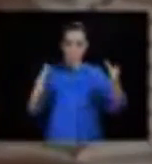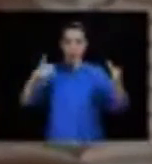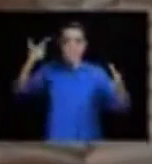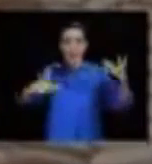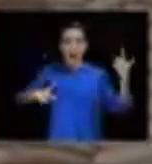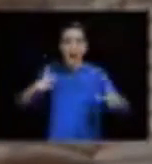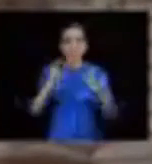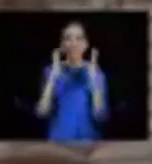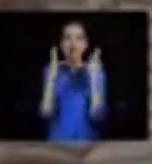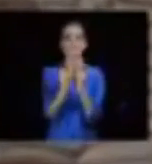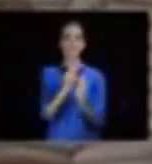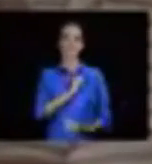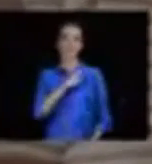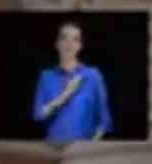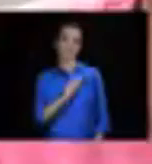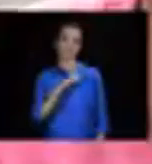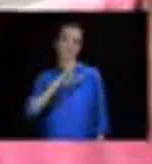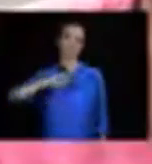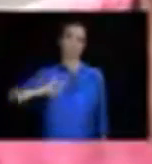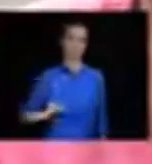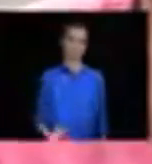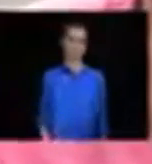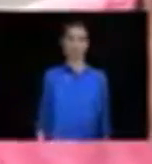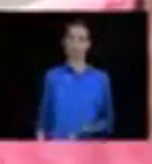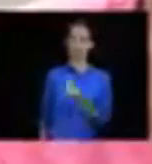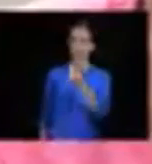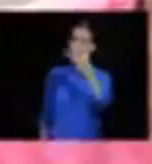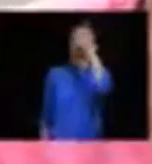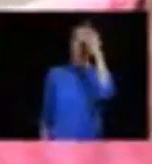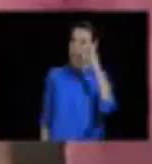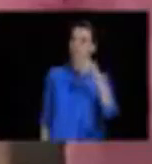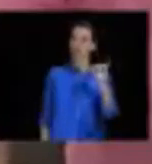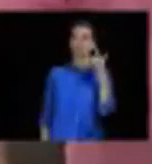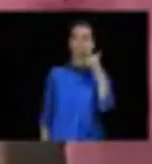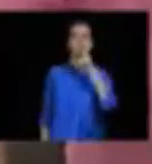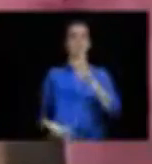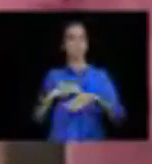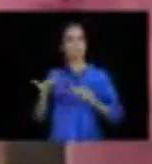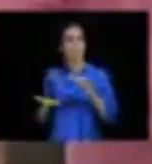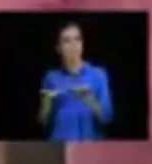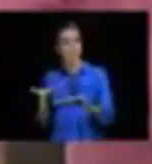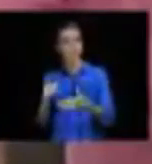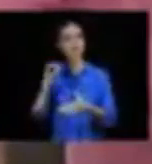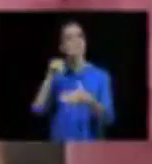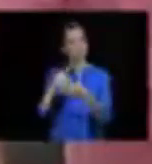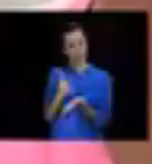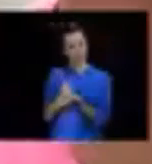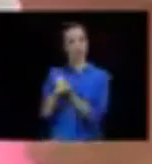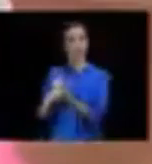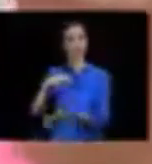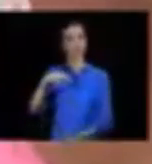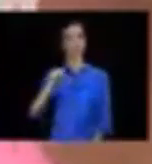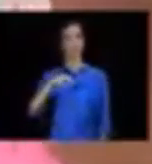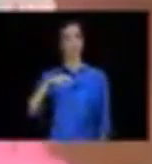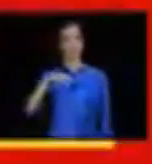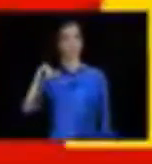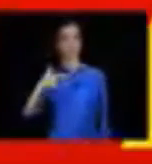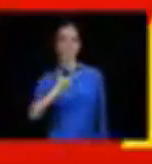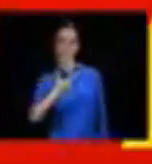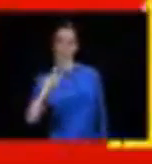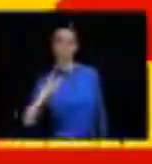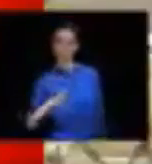muito mais famílias gonçalenses. Muita gente vai ser beneficiada. Voto e apoio do Dr. Luiz Nancy, de 3 na